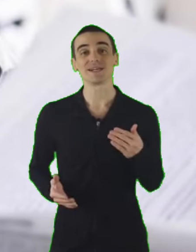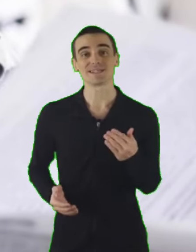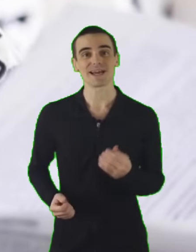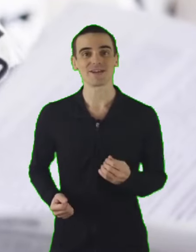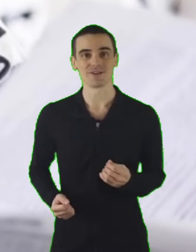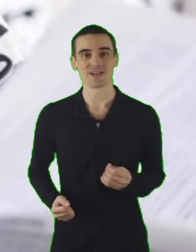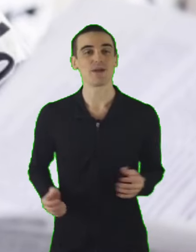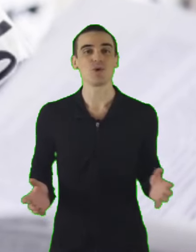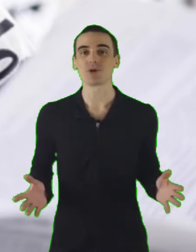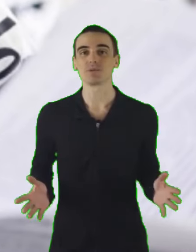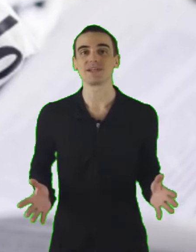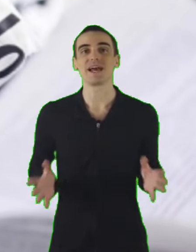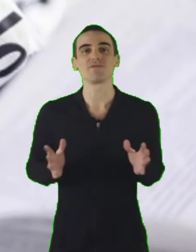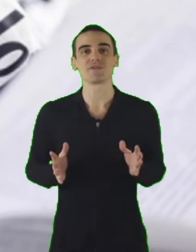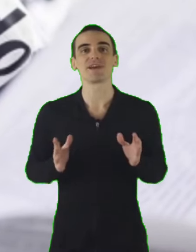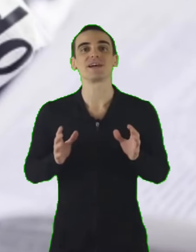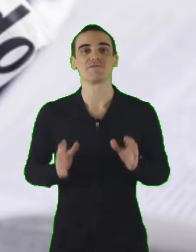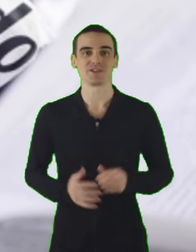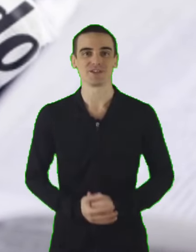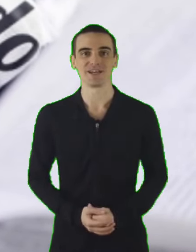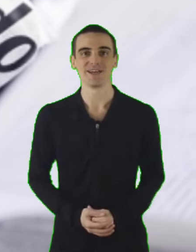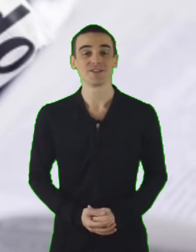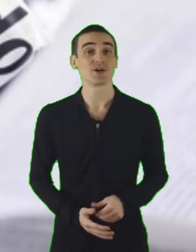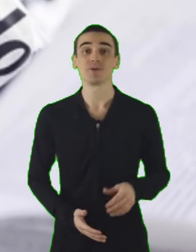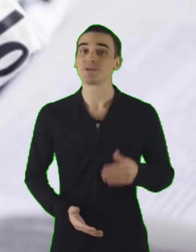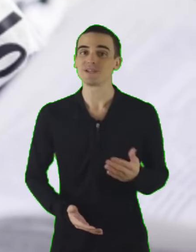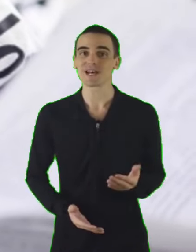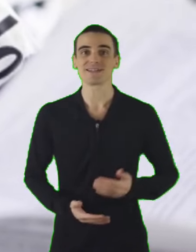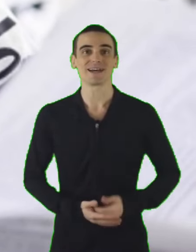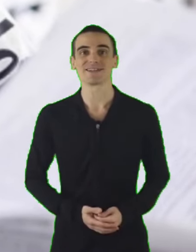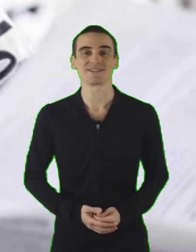comentários. Se inscreva no canal, pois a qualquer momento te atualizo com mais novidades sobre o Cruzeiro.